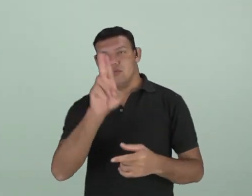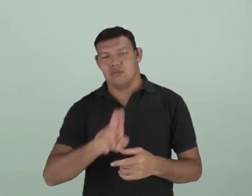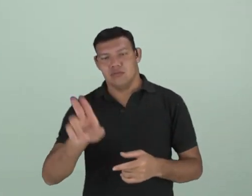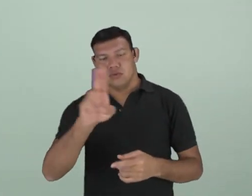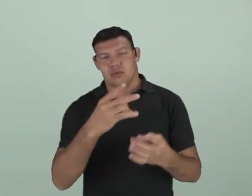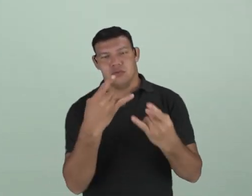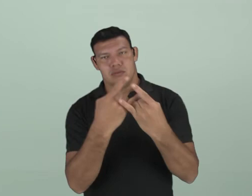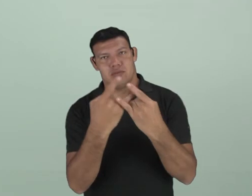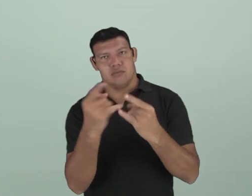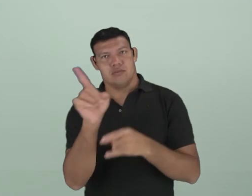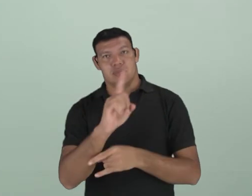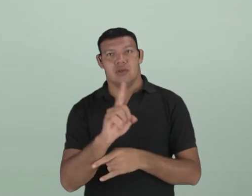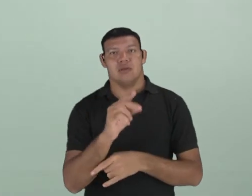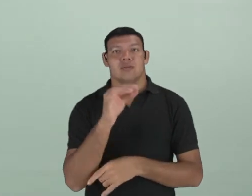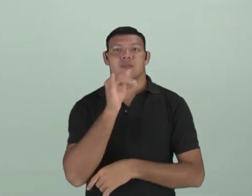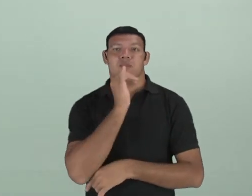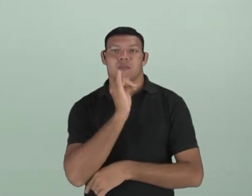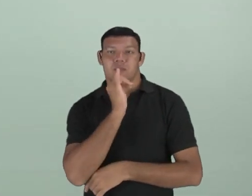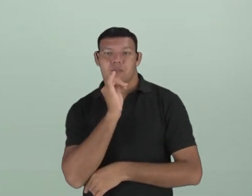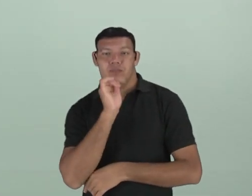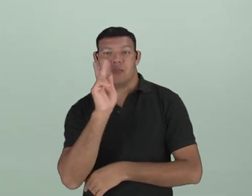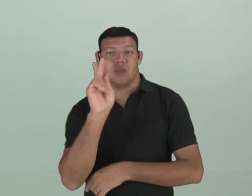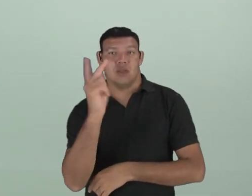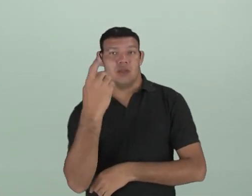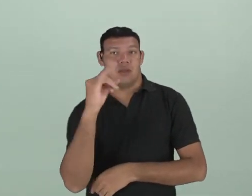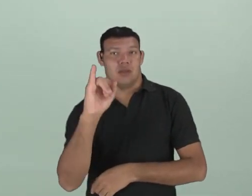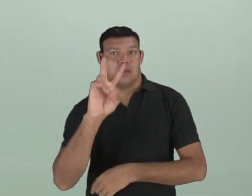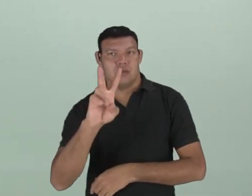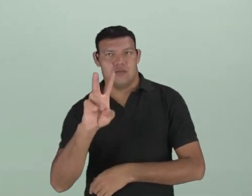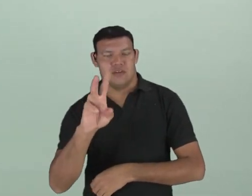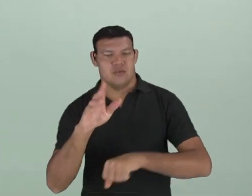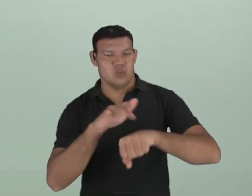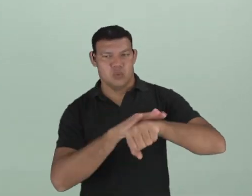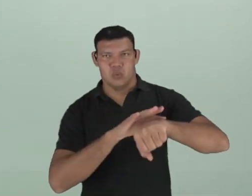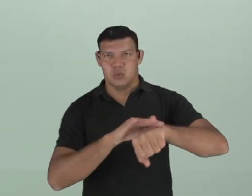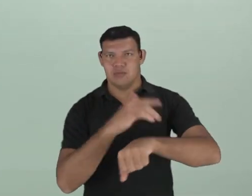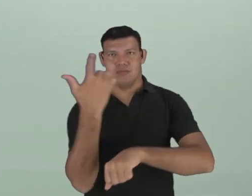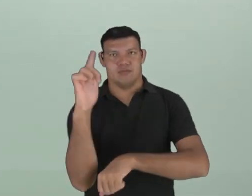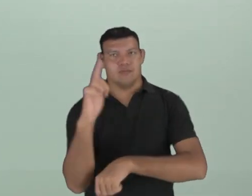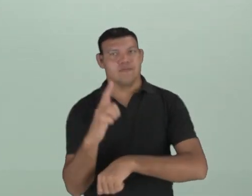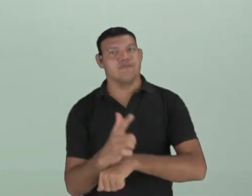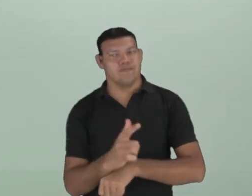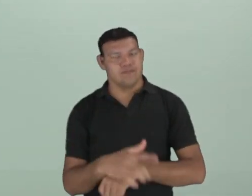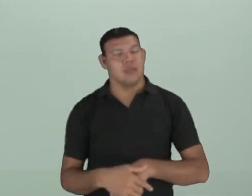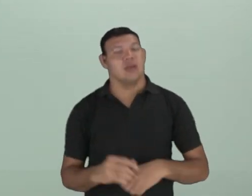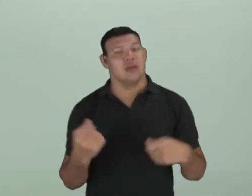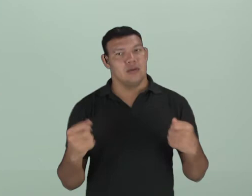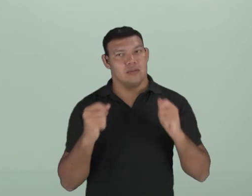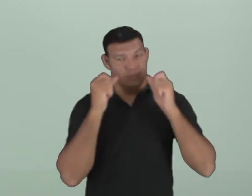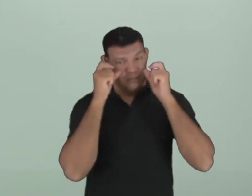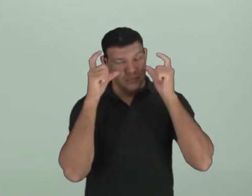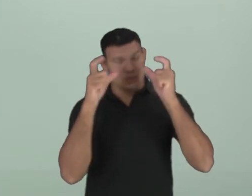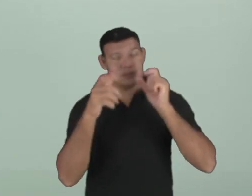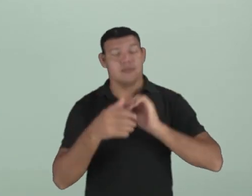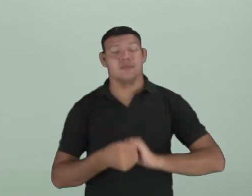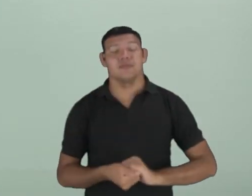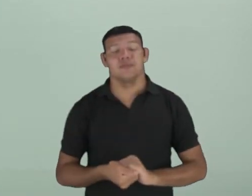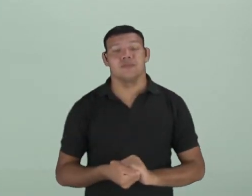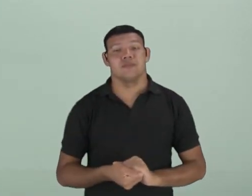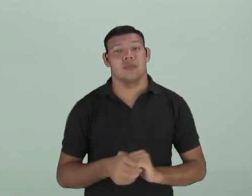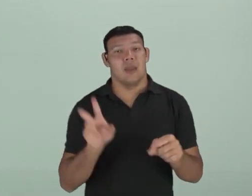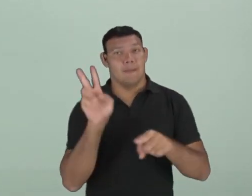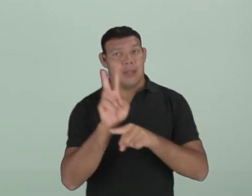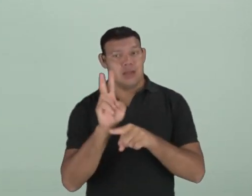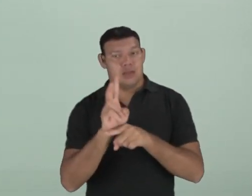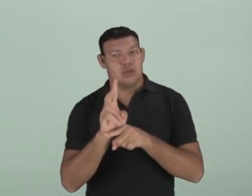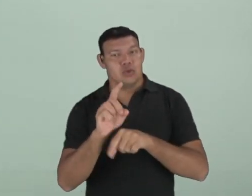né ou HIV por exemplo que uma ST que não tem cura tá então é algo muito grave que deve ser bastante levado em conta tá